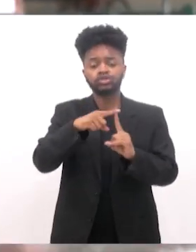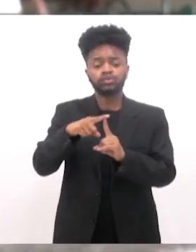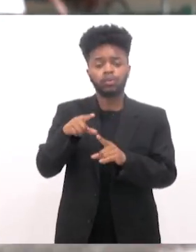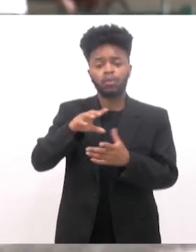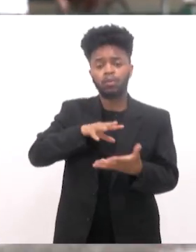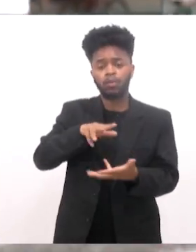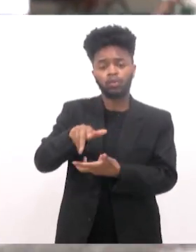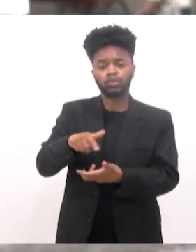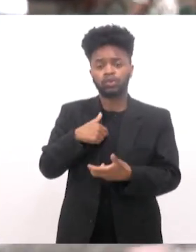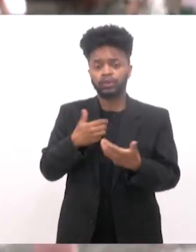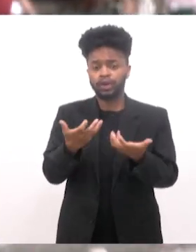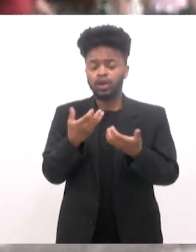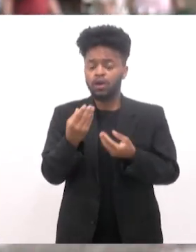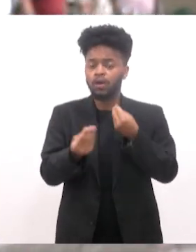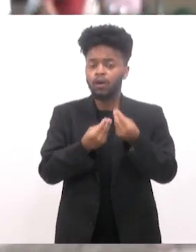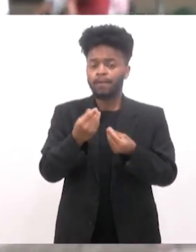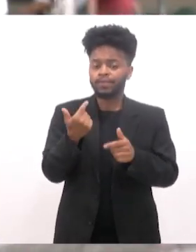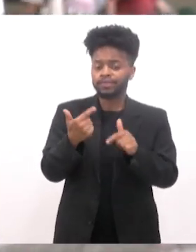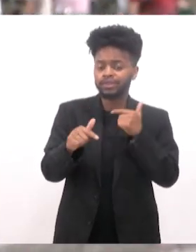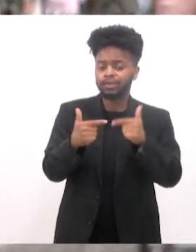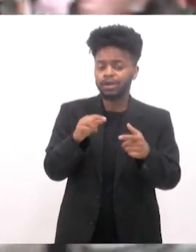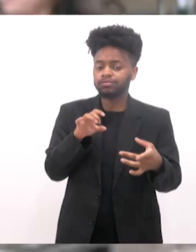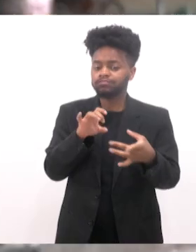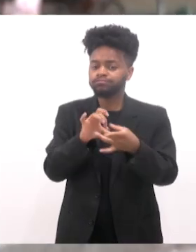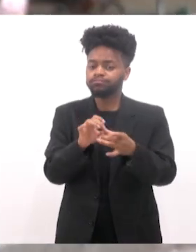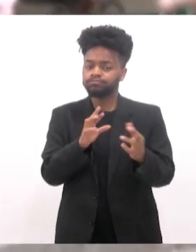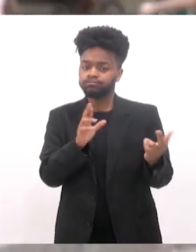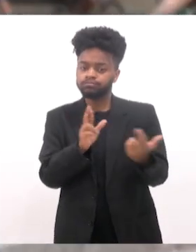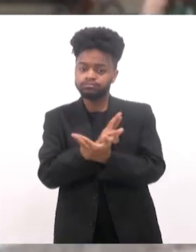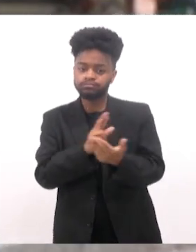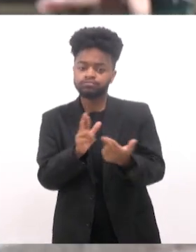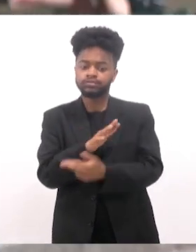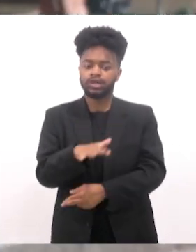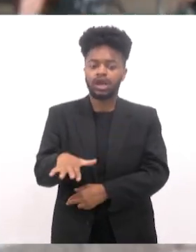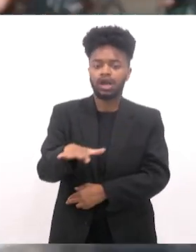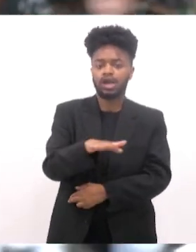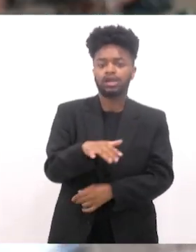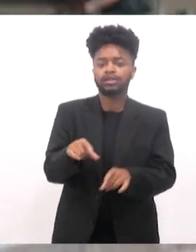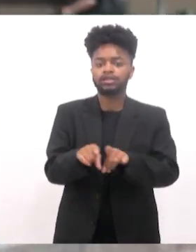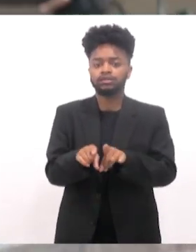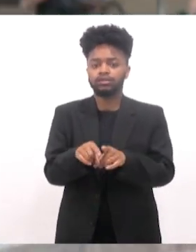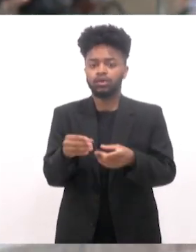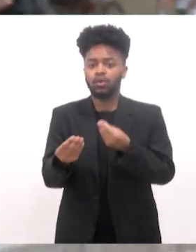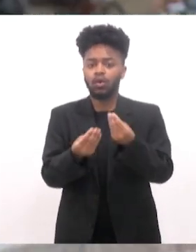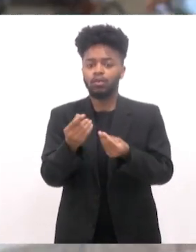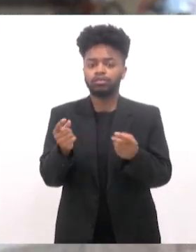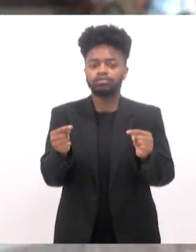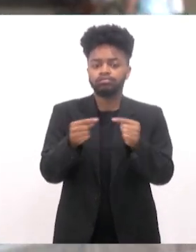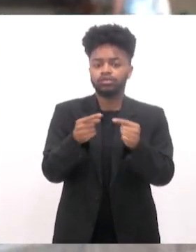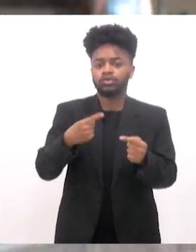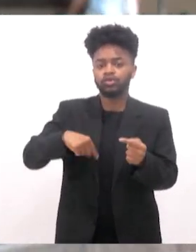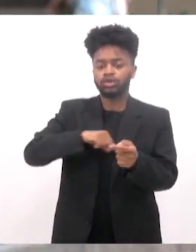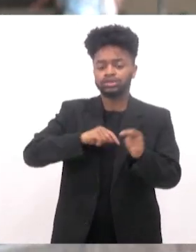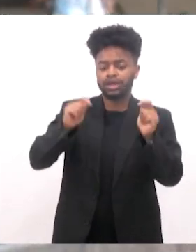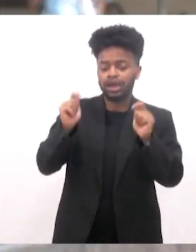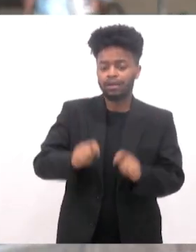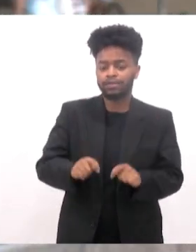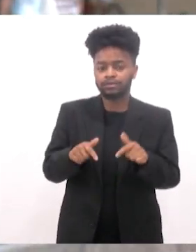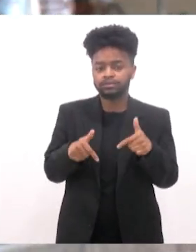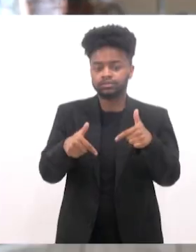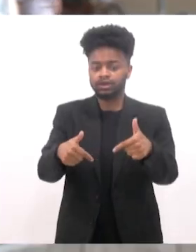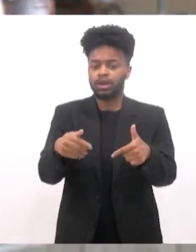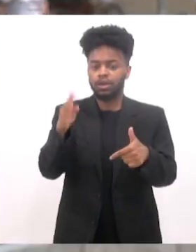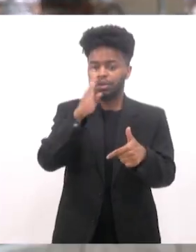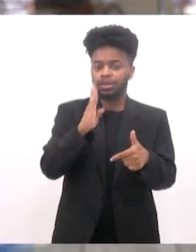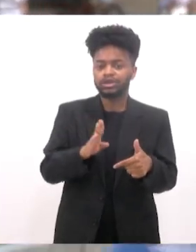que o trabalho deles, de alguma maneira, está se relacionando com o entorno e com a nossa capacidade de estar fazendo o Brasil que a